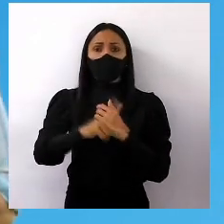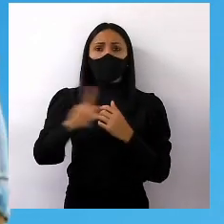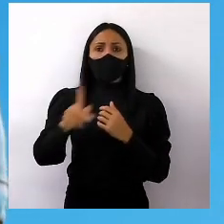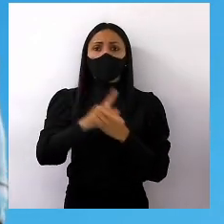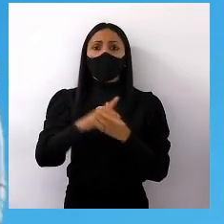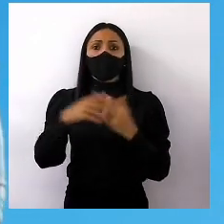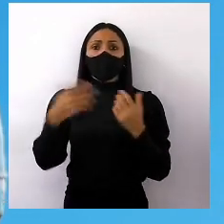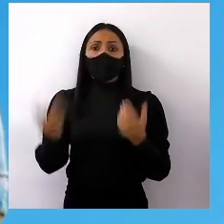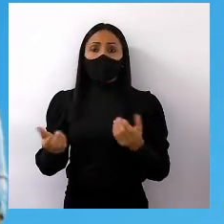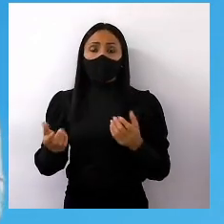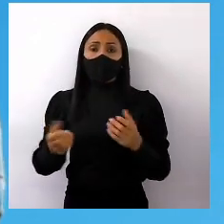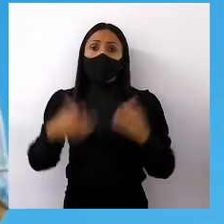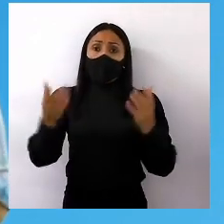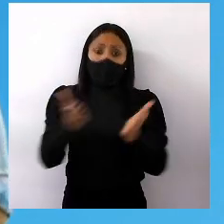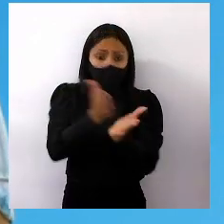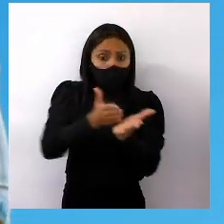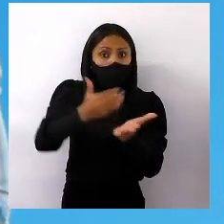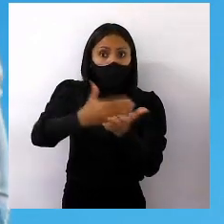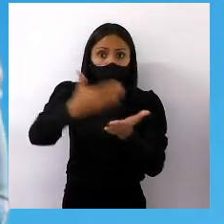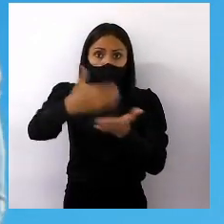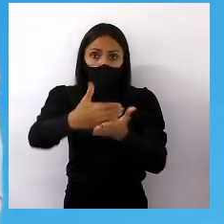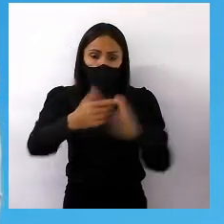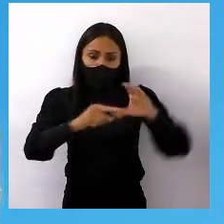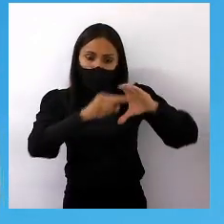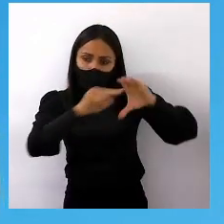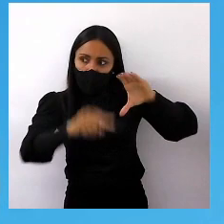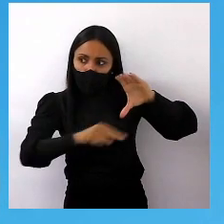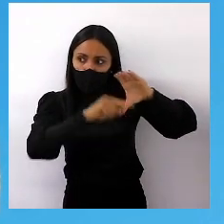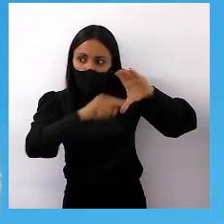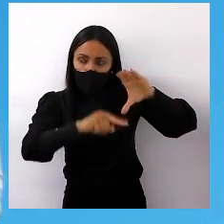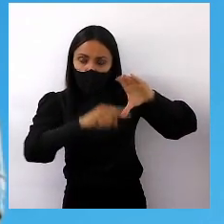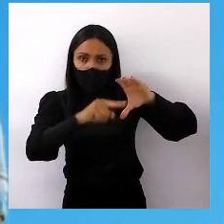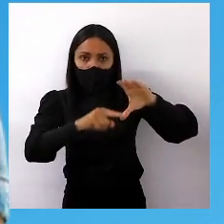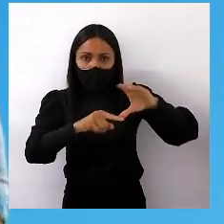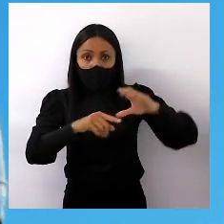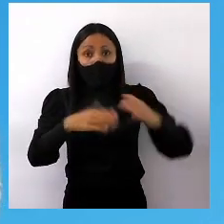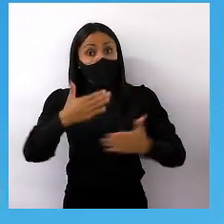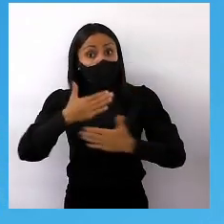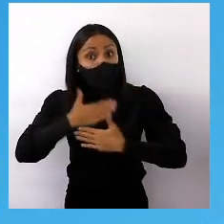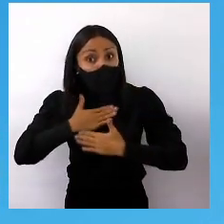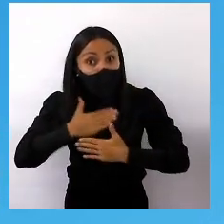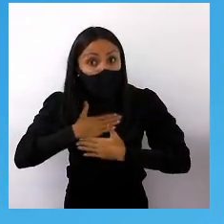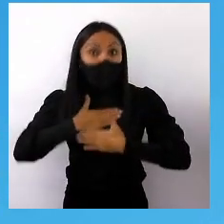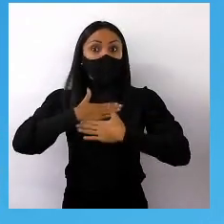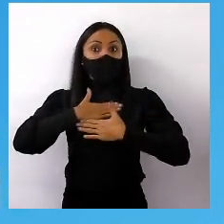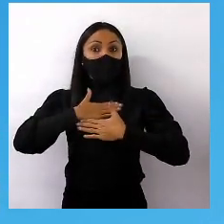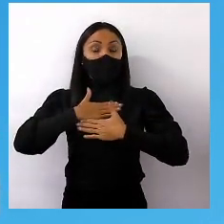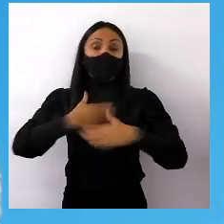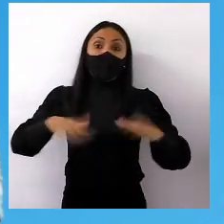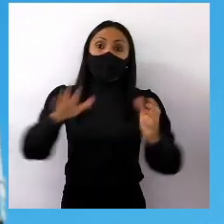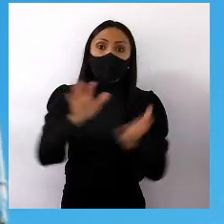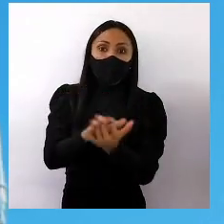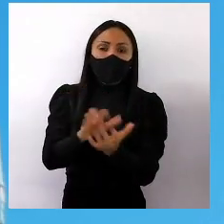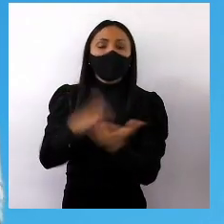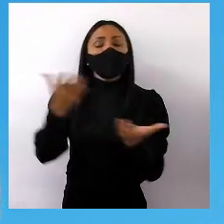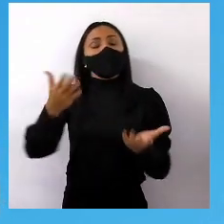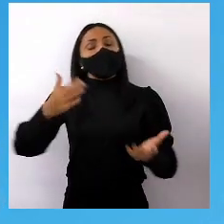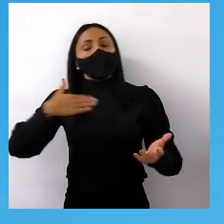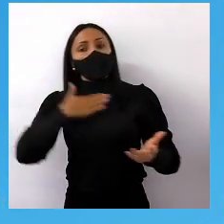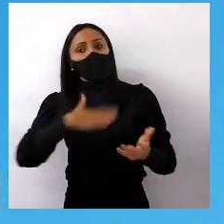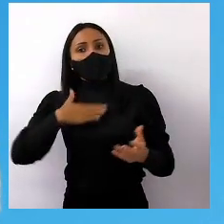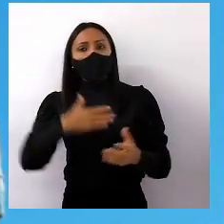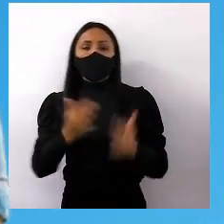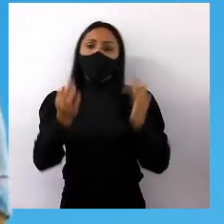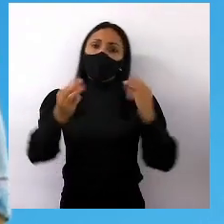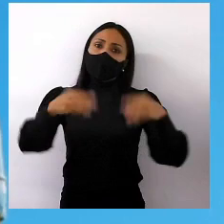bolo de rolo Também. é um patrimônio nosso. Então, essa questão, Pernambuco, patrimônio, eu gostaria já nesse